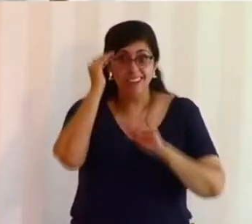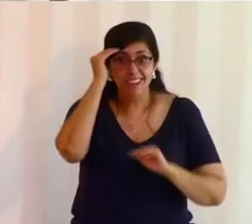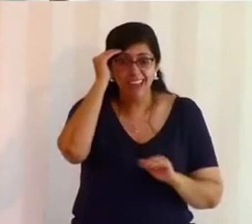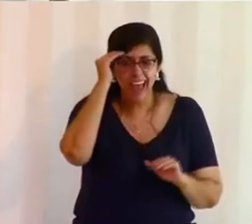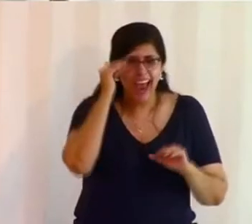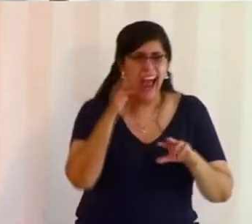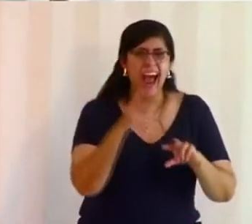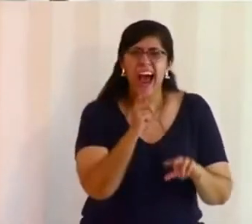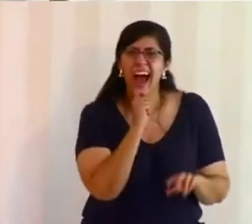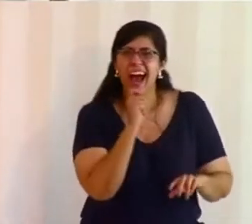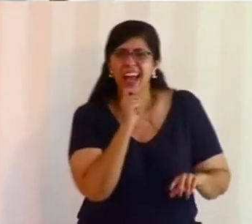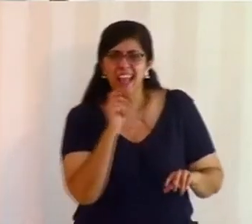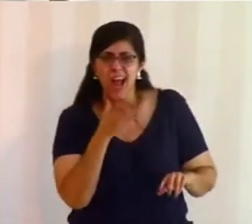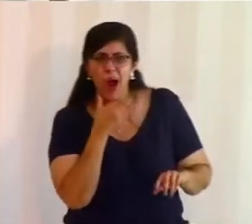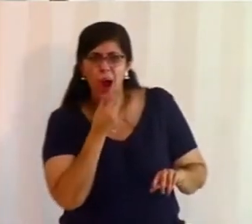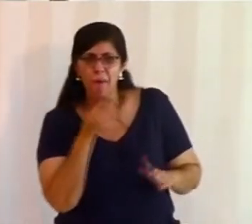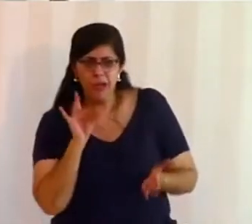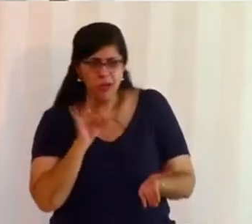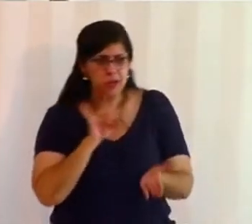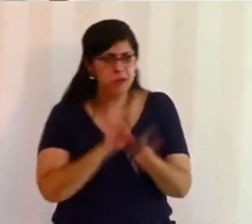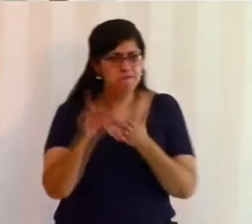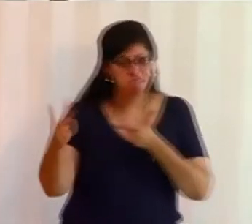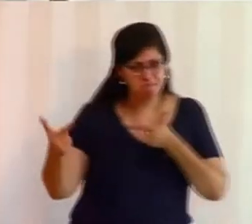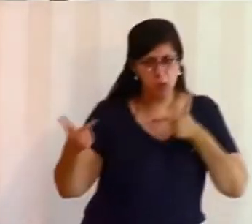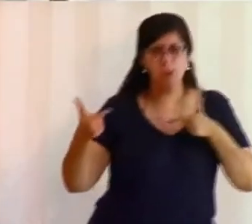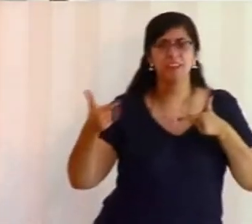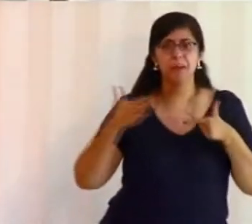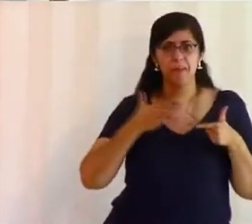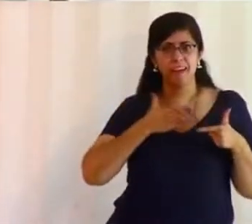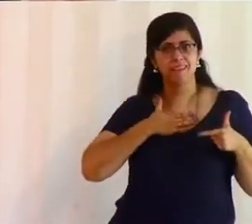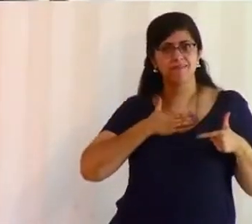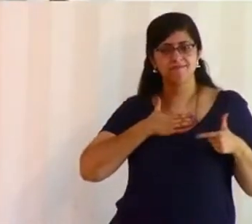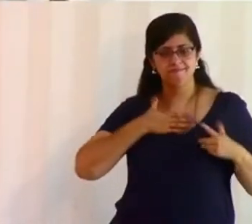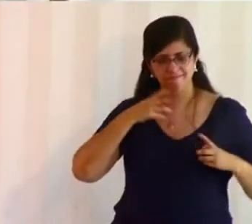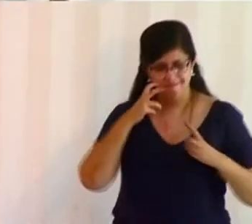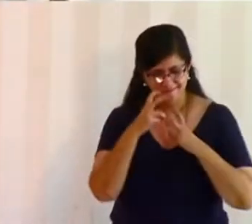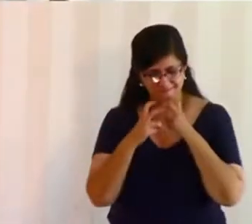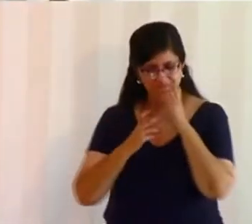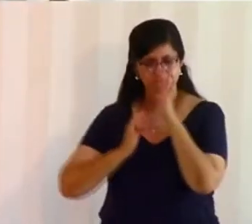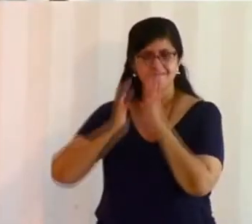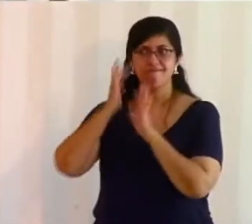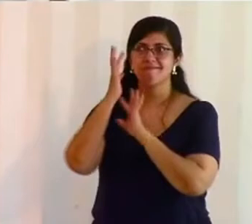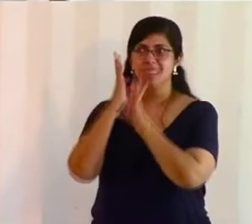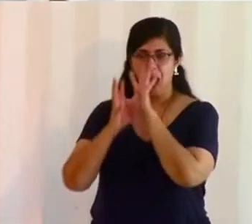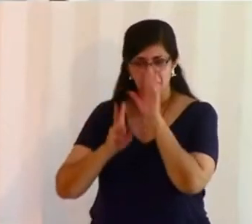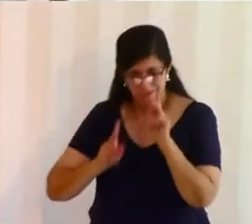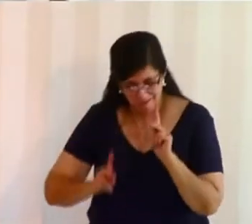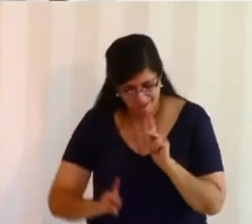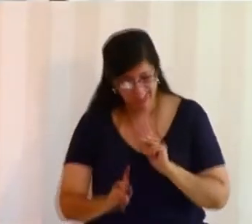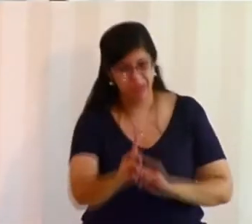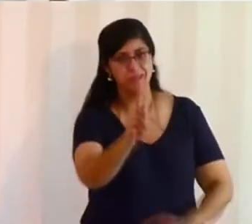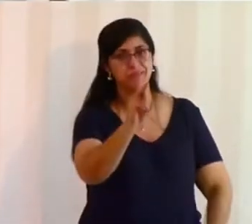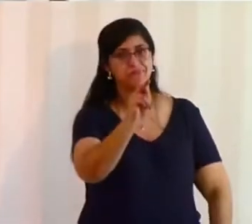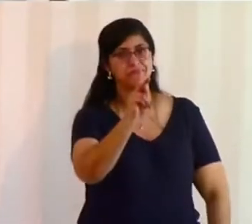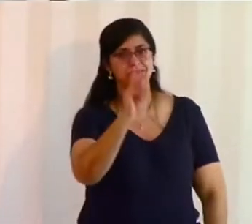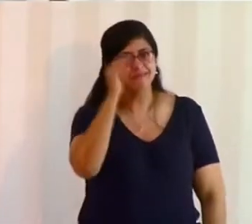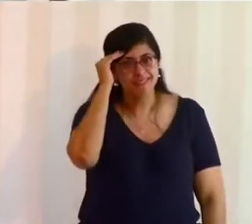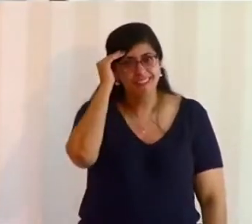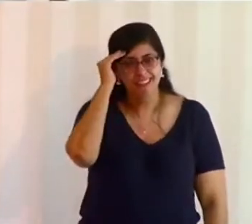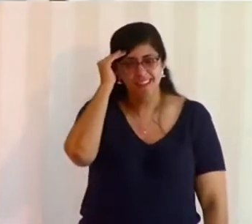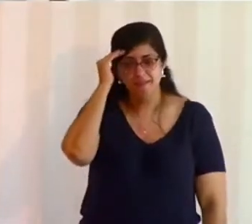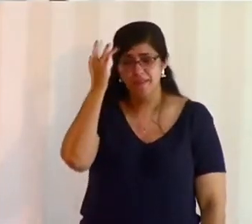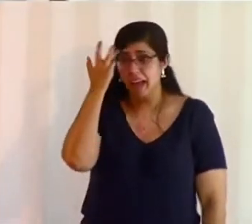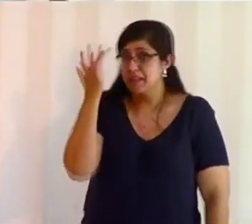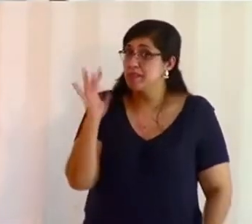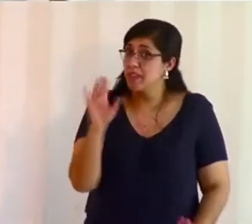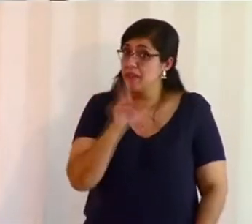os homens se levantem contra mim, meus lábios não se fecharão. Eu sei que eu não posso